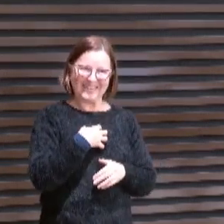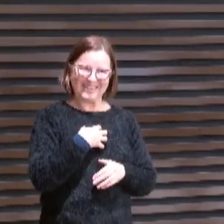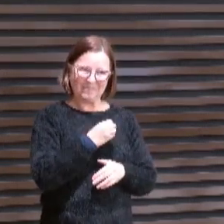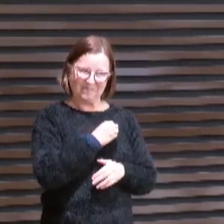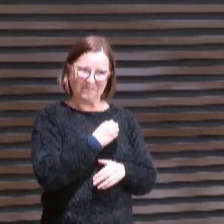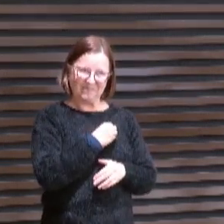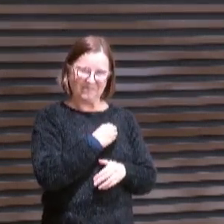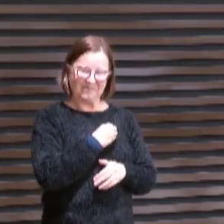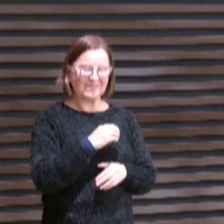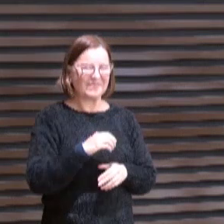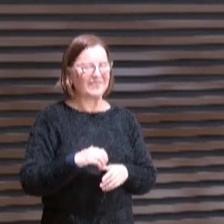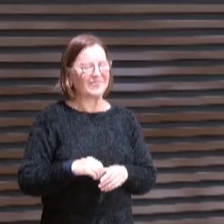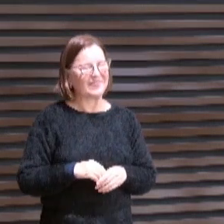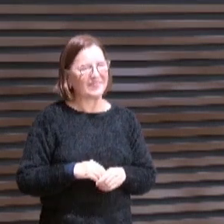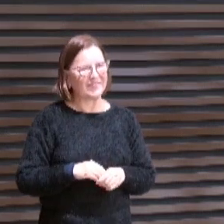Nós somos